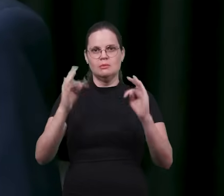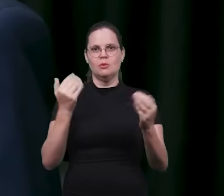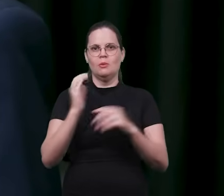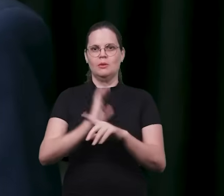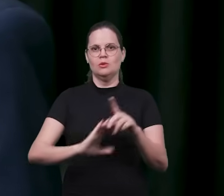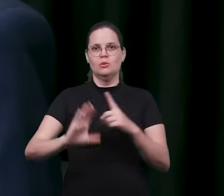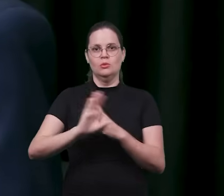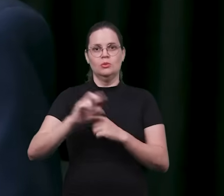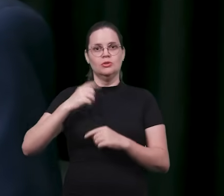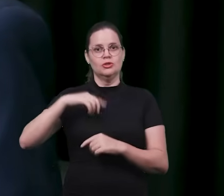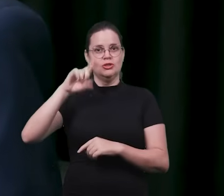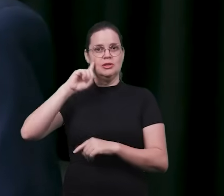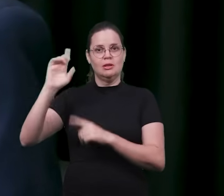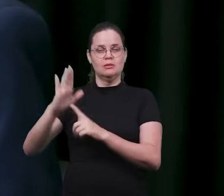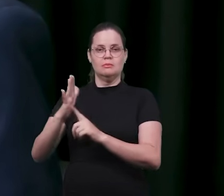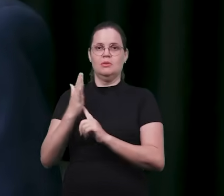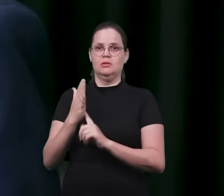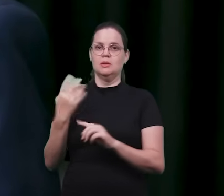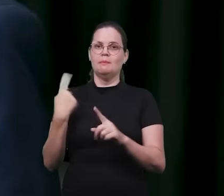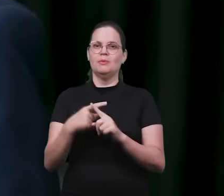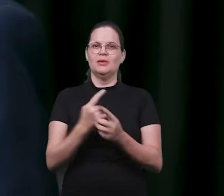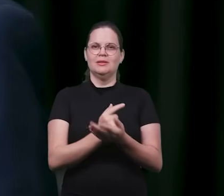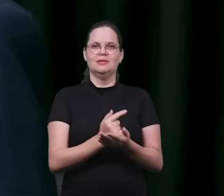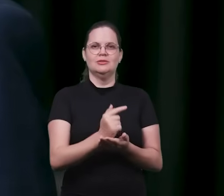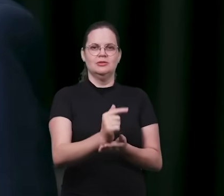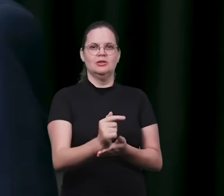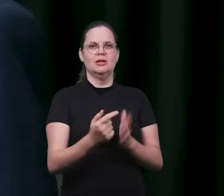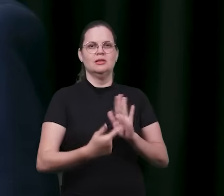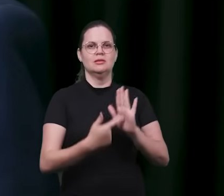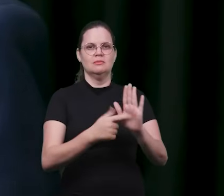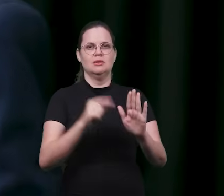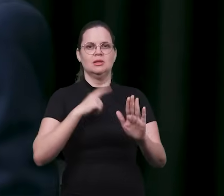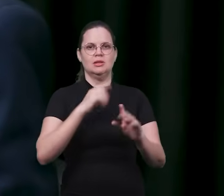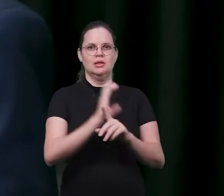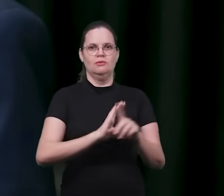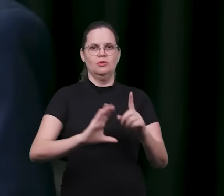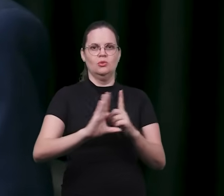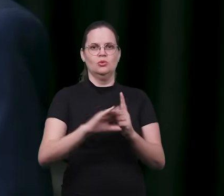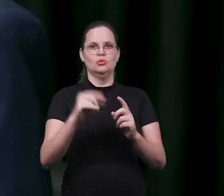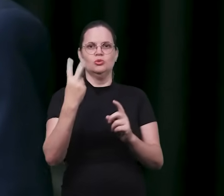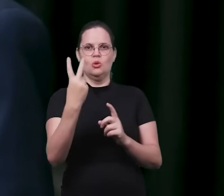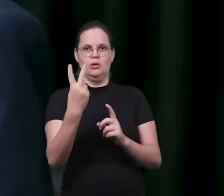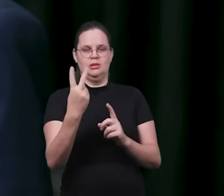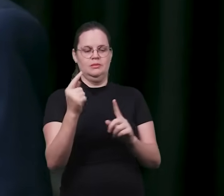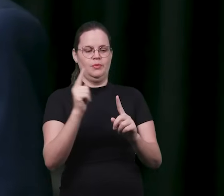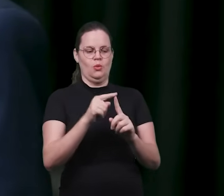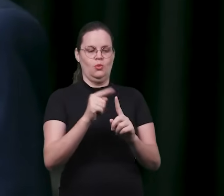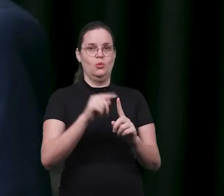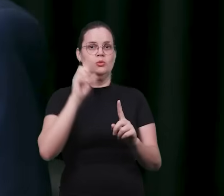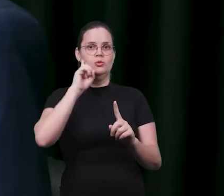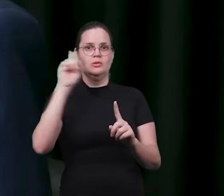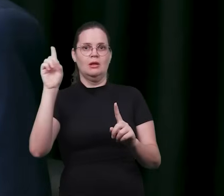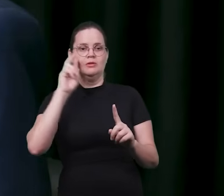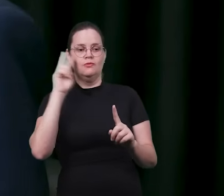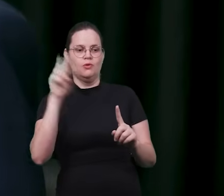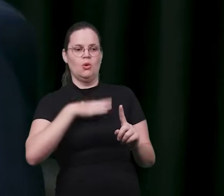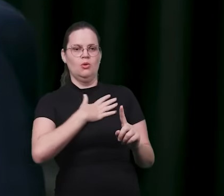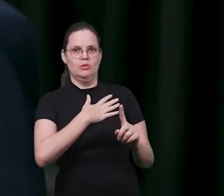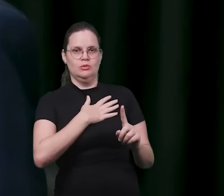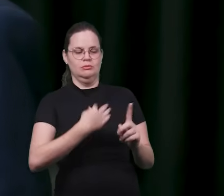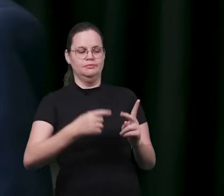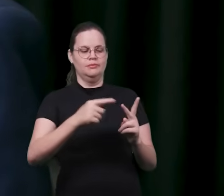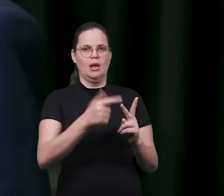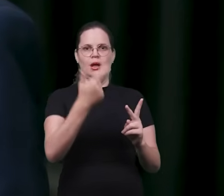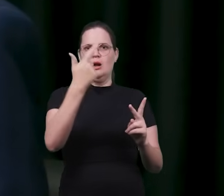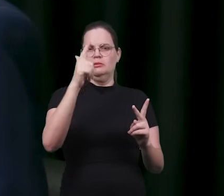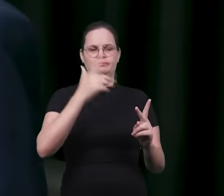no Gênesis, 2 cultos, um que o Senhor se agradou e o outro que o Senhor não se agradou. Né? O Diniz